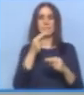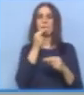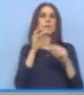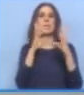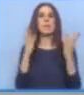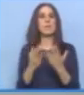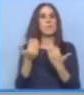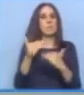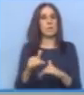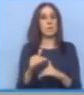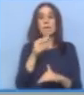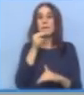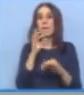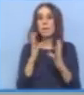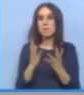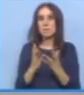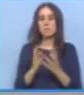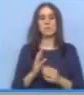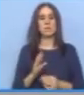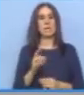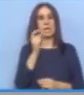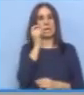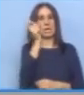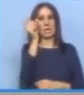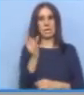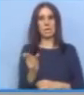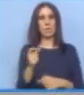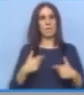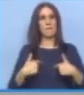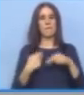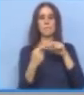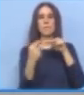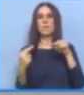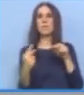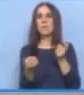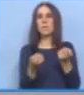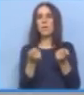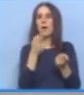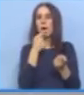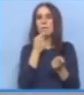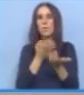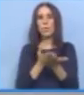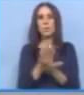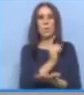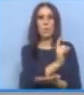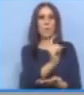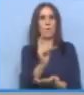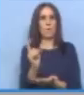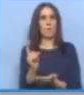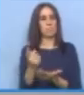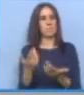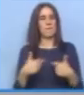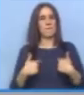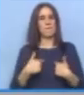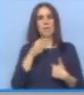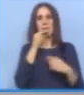foi limitada. Na Terra. Ele, enquanto mediador, precisava de continuadores desta mediação